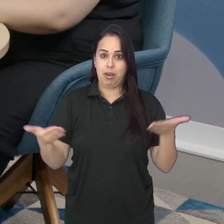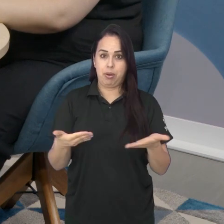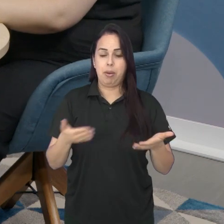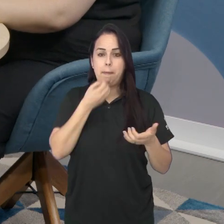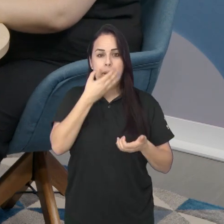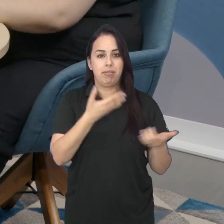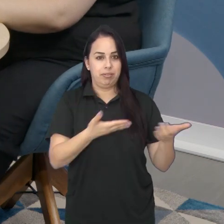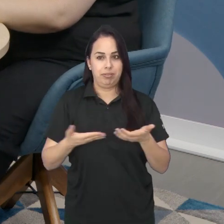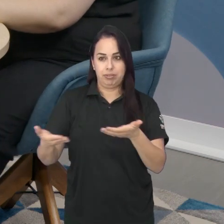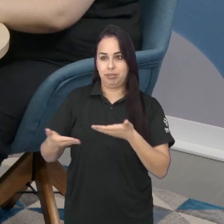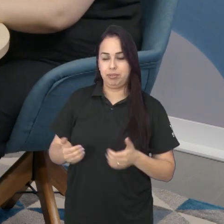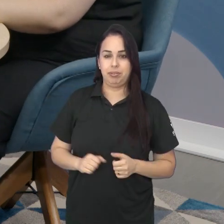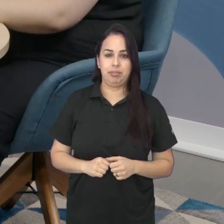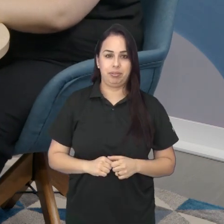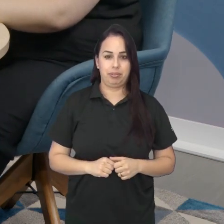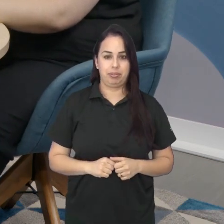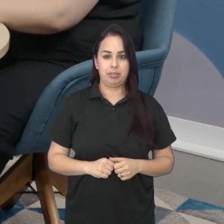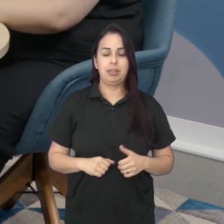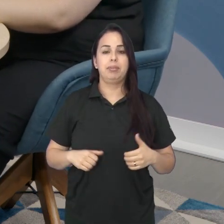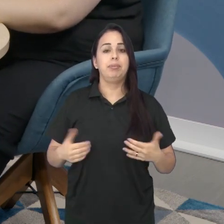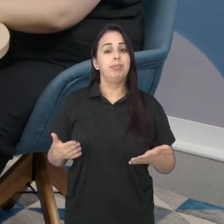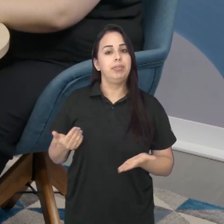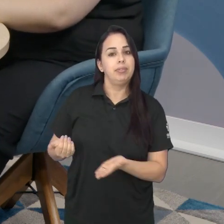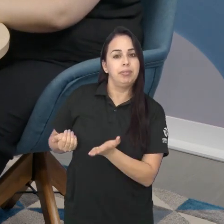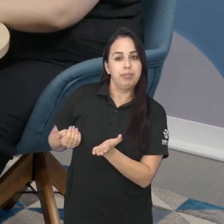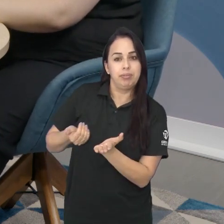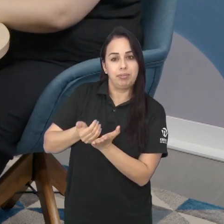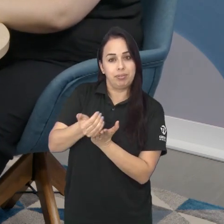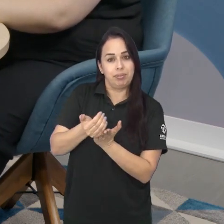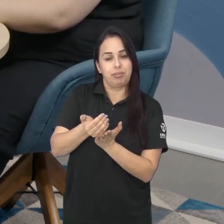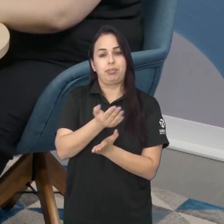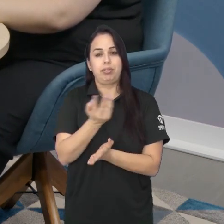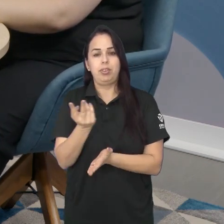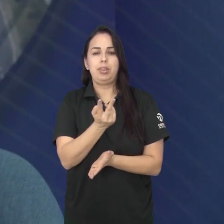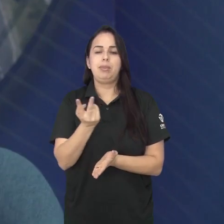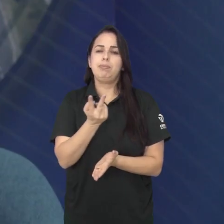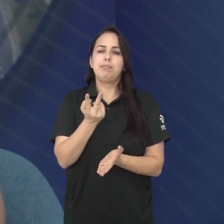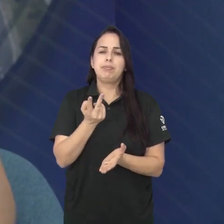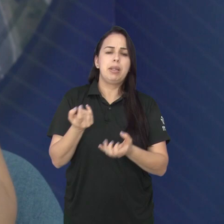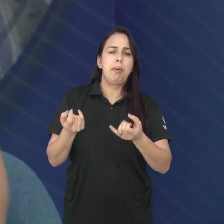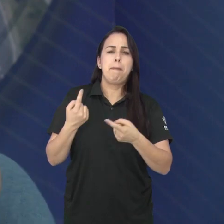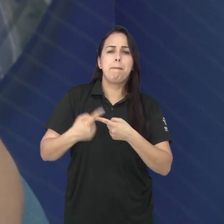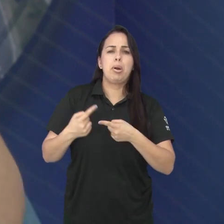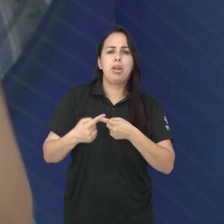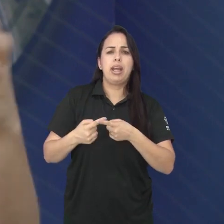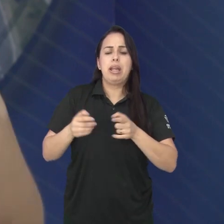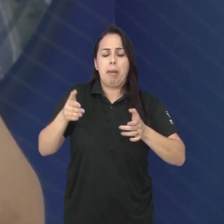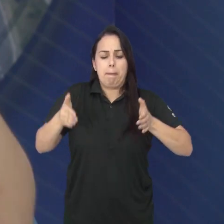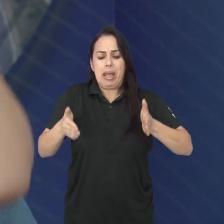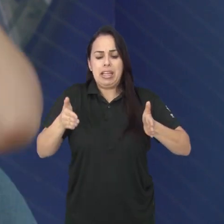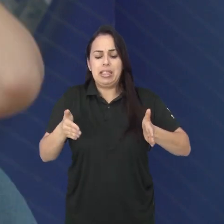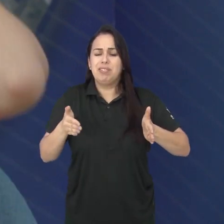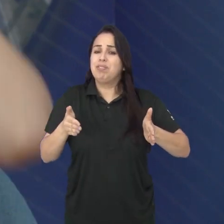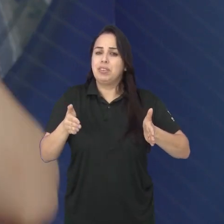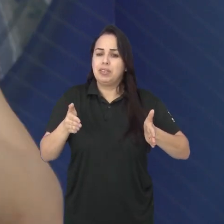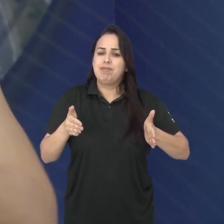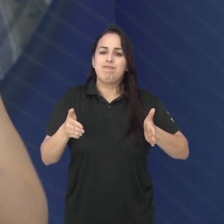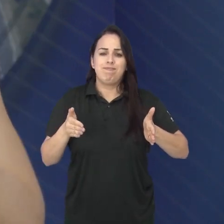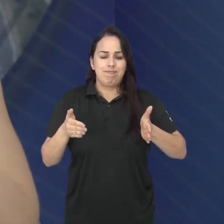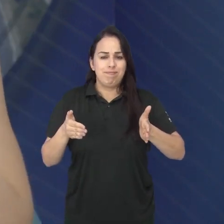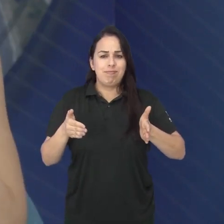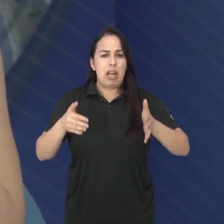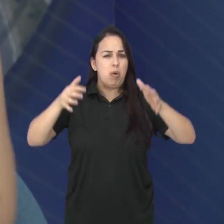Sejam muito bem-vindos. Obrigada. Obrigado. Bom, quero começar com vocês falando, por que essa época justamente